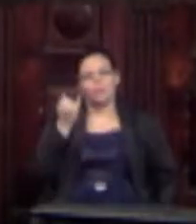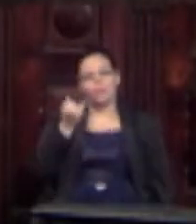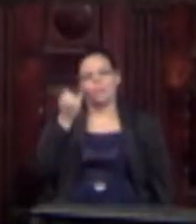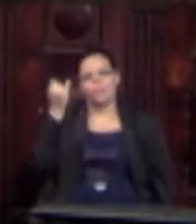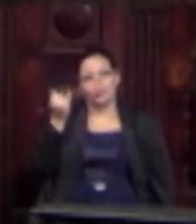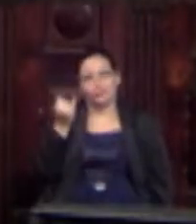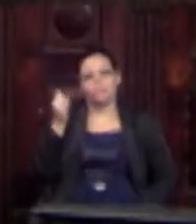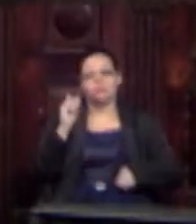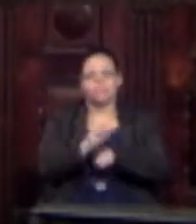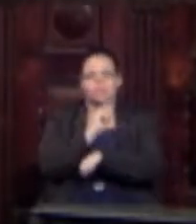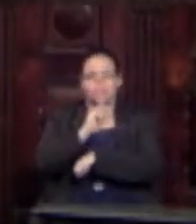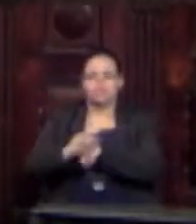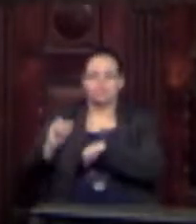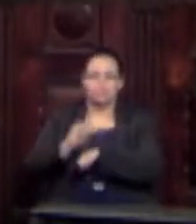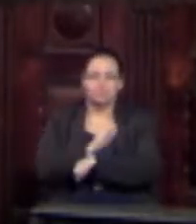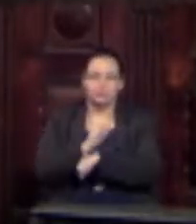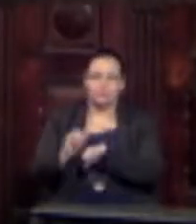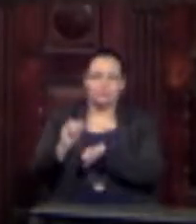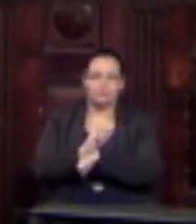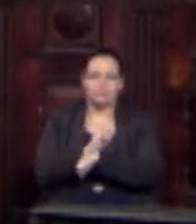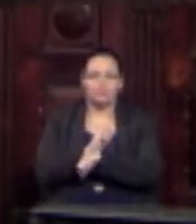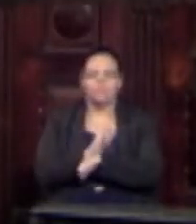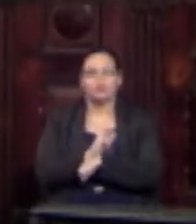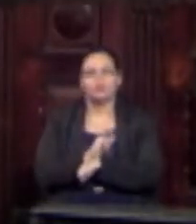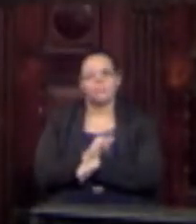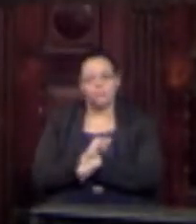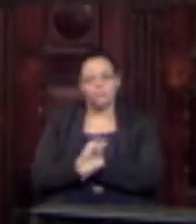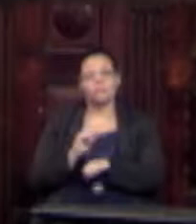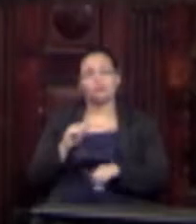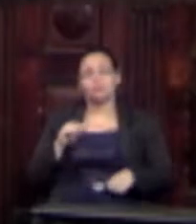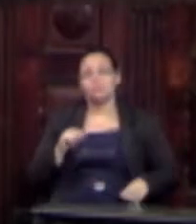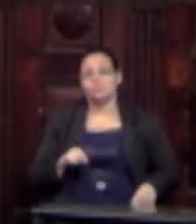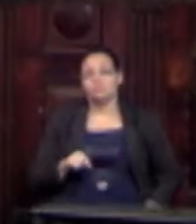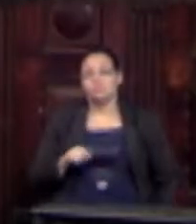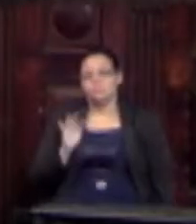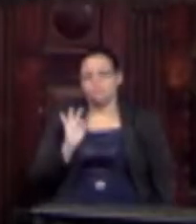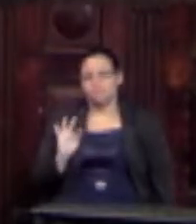importância estratégica dessa unidade federativa,